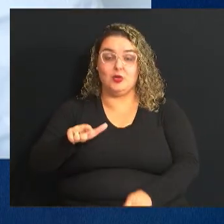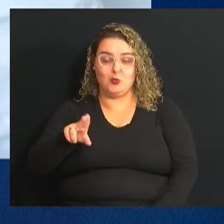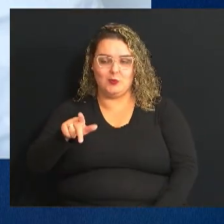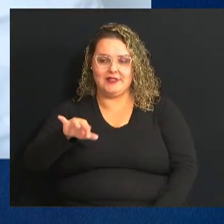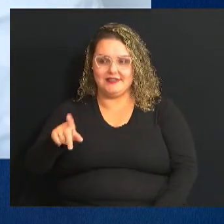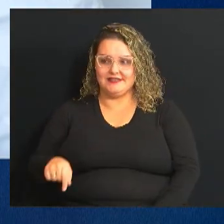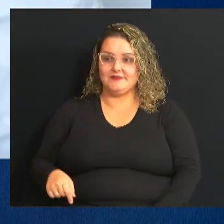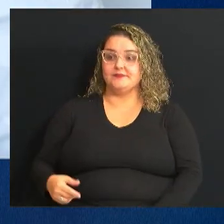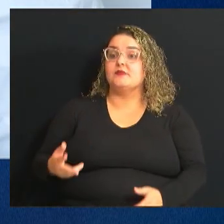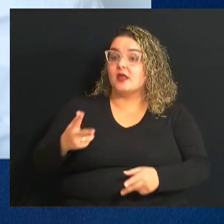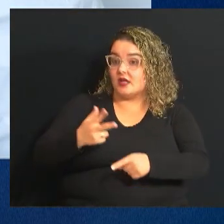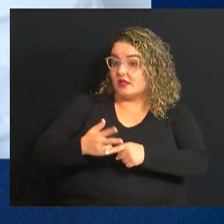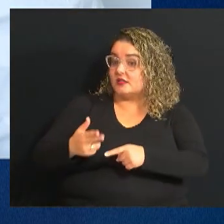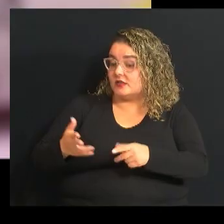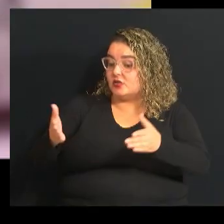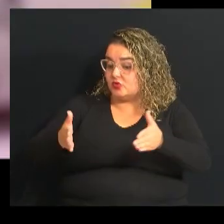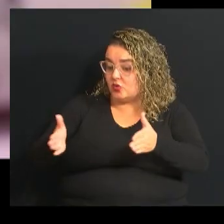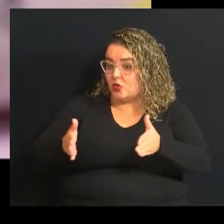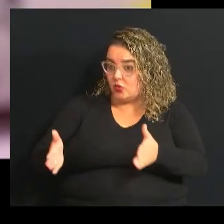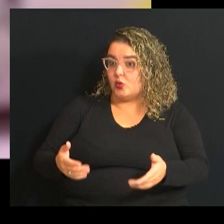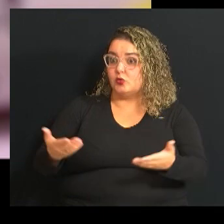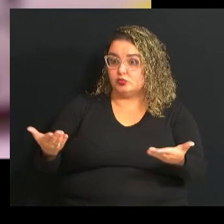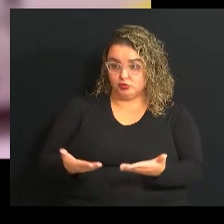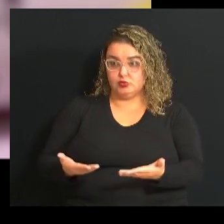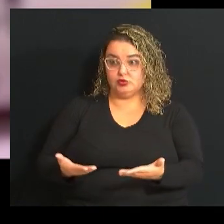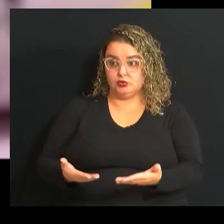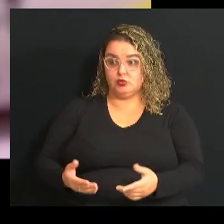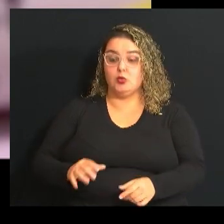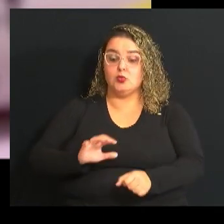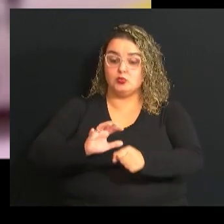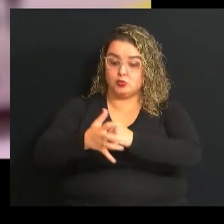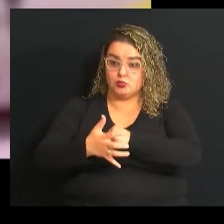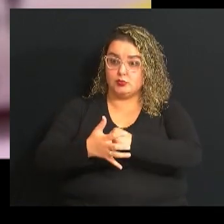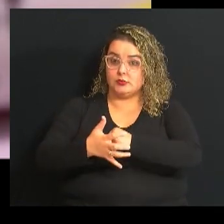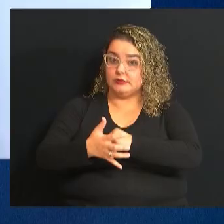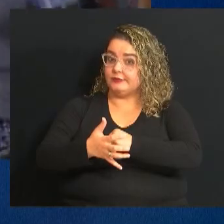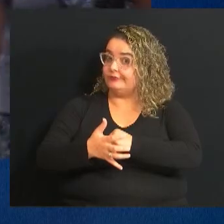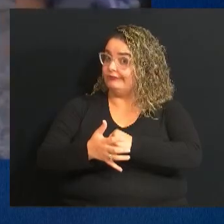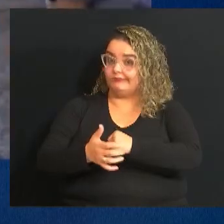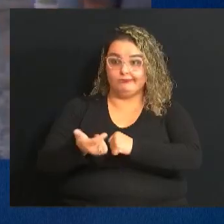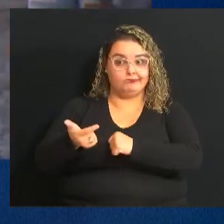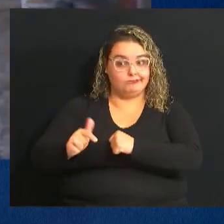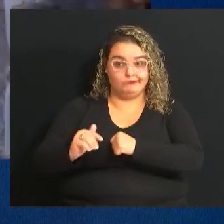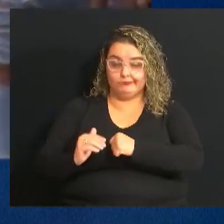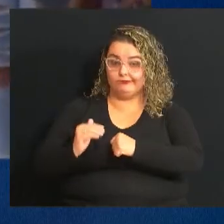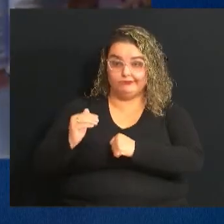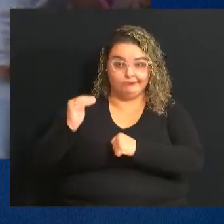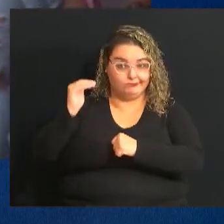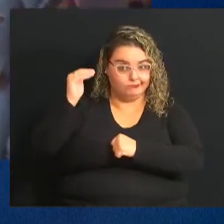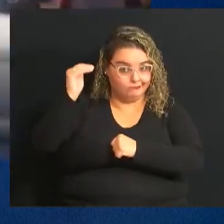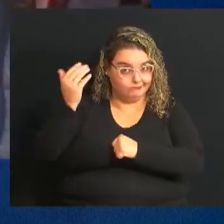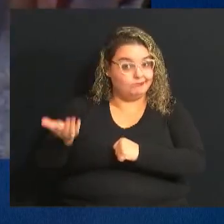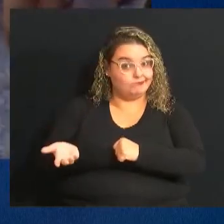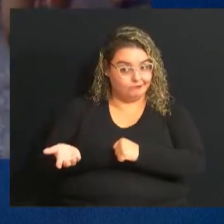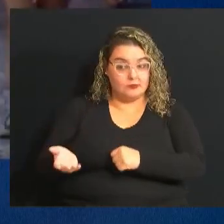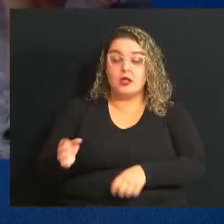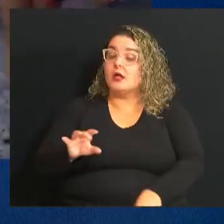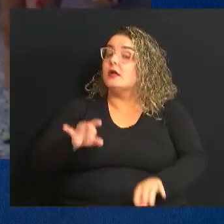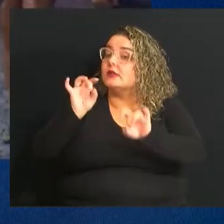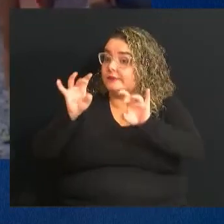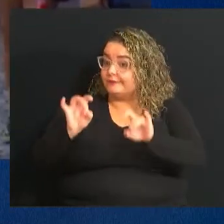no transporte público coletivo, que deve ser lançada até o final de dezembro. Comissões permanentes